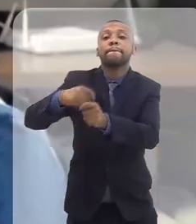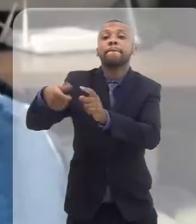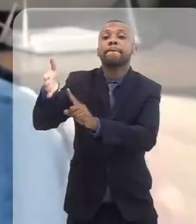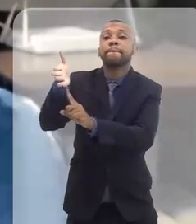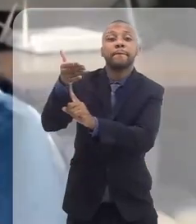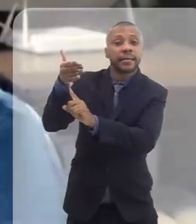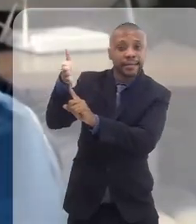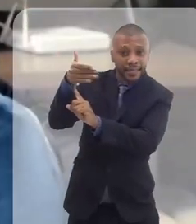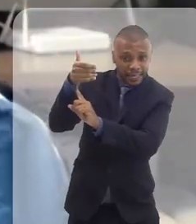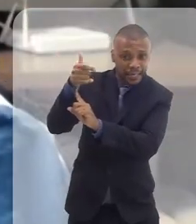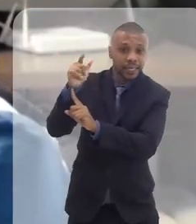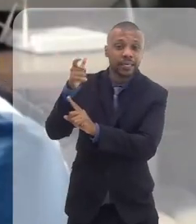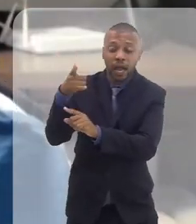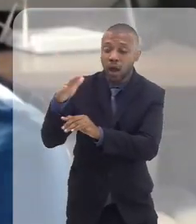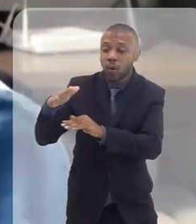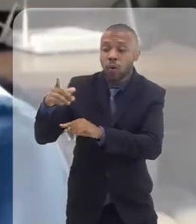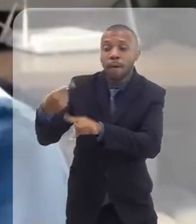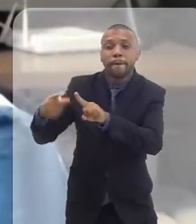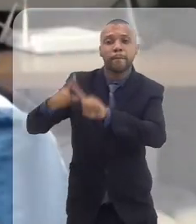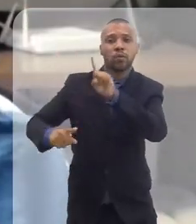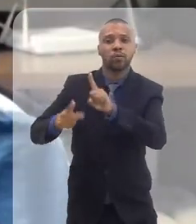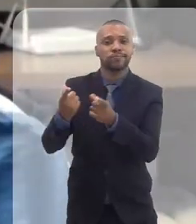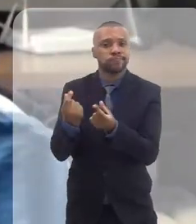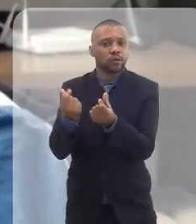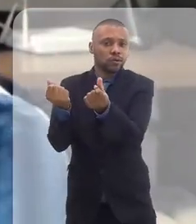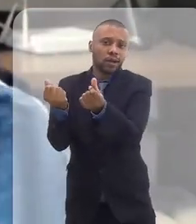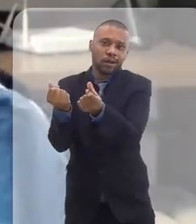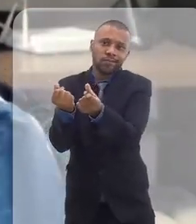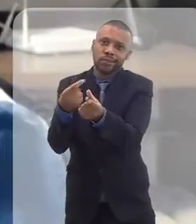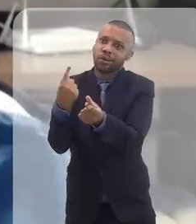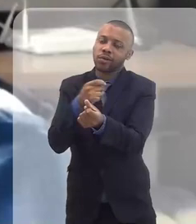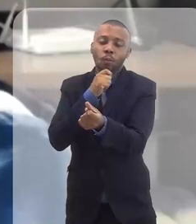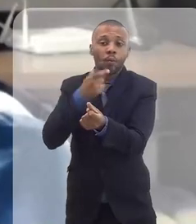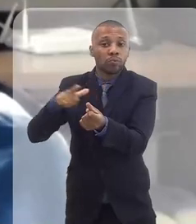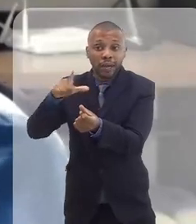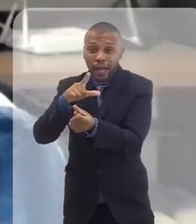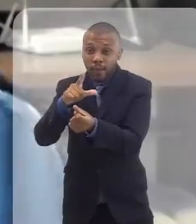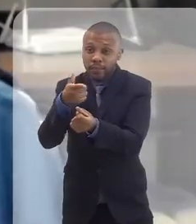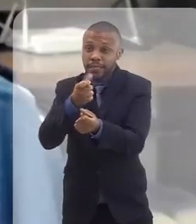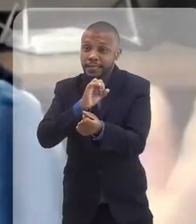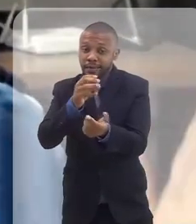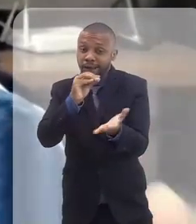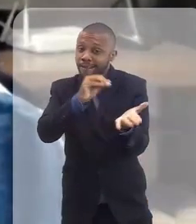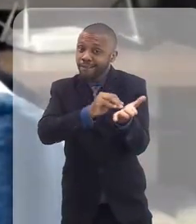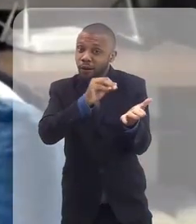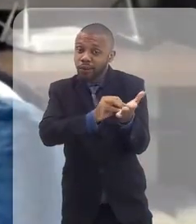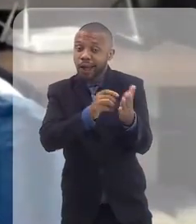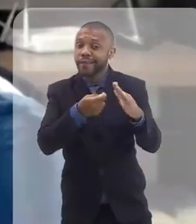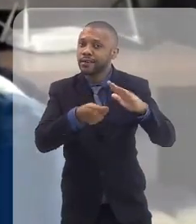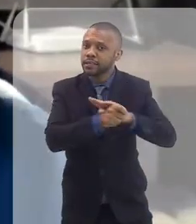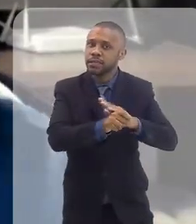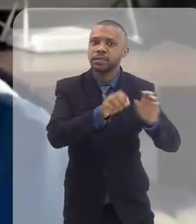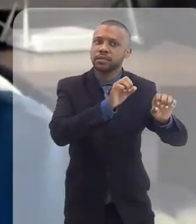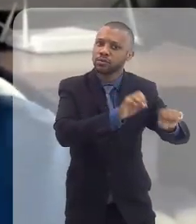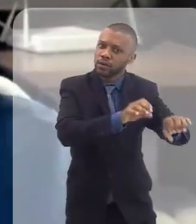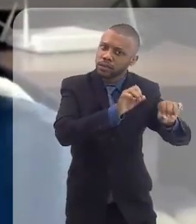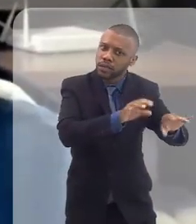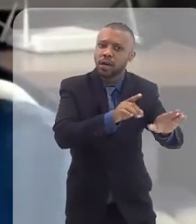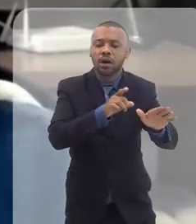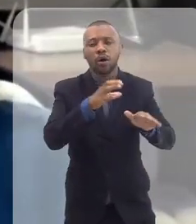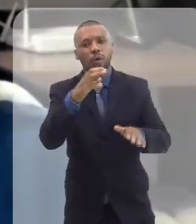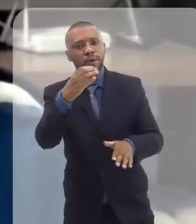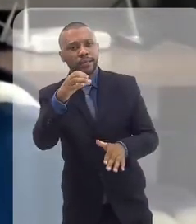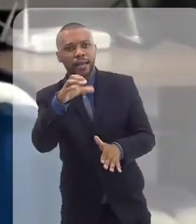bandeira. É desenvolvimento econômico. Não vamos ter. E isso se acentuou